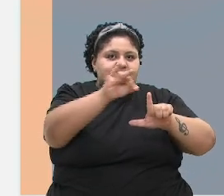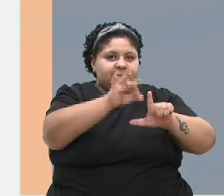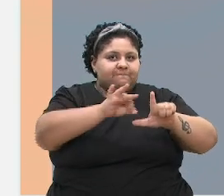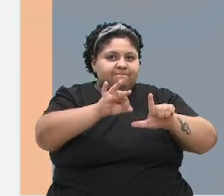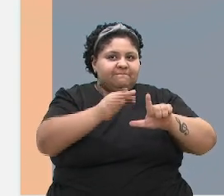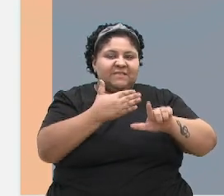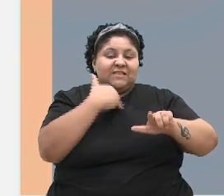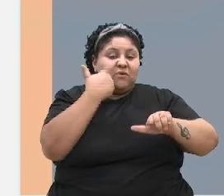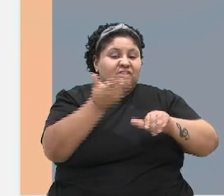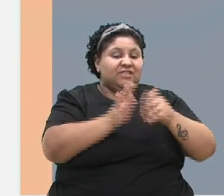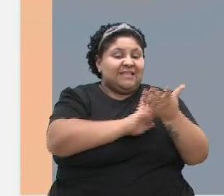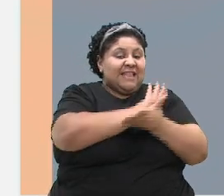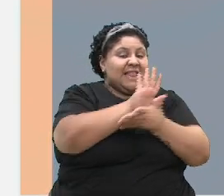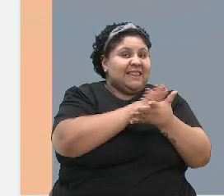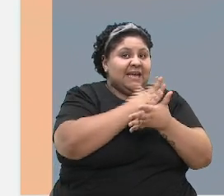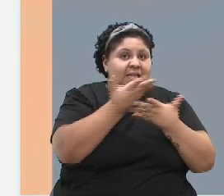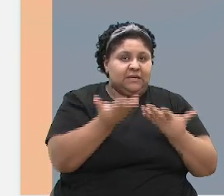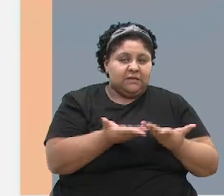adianta nada